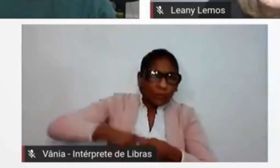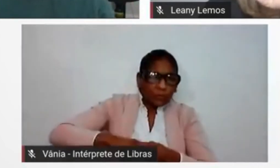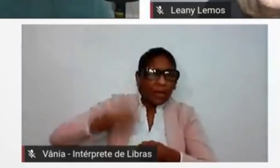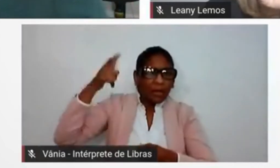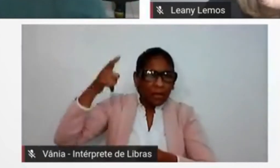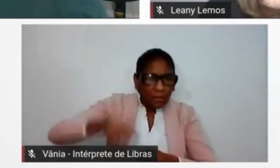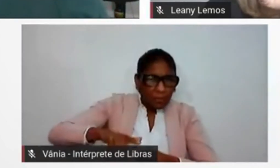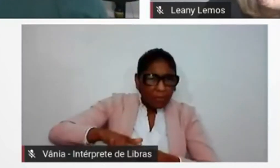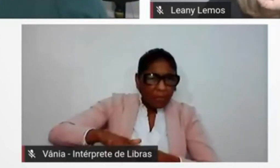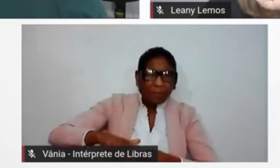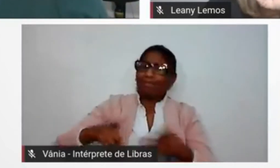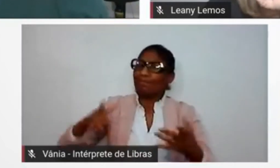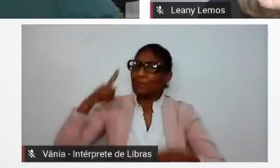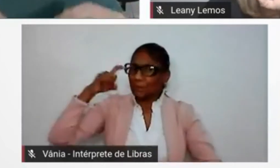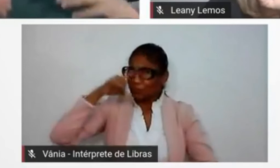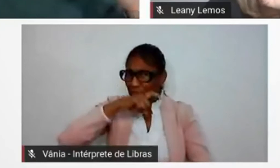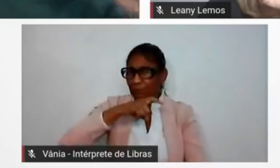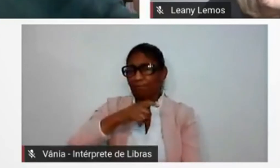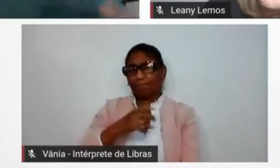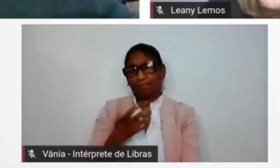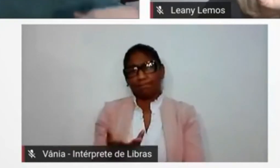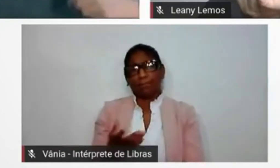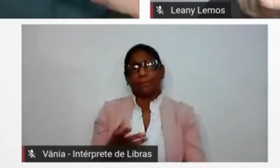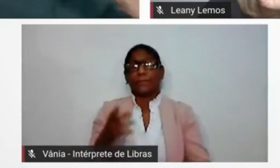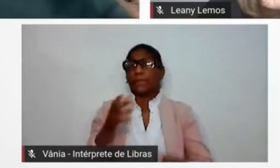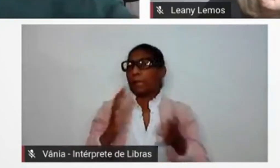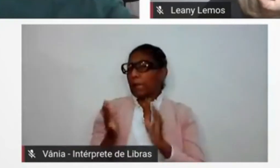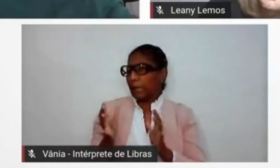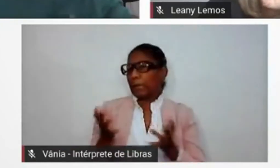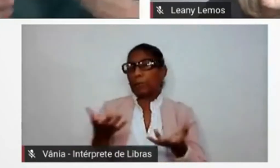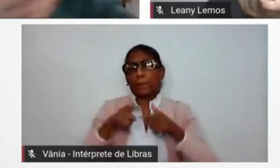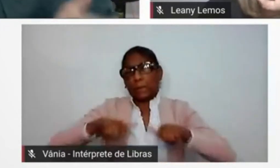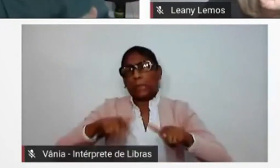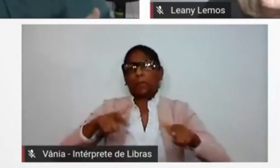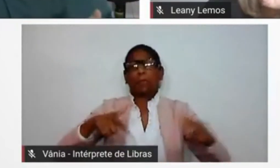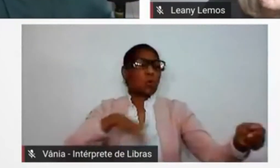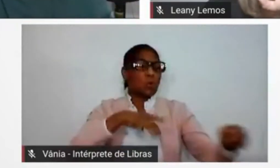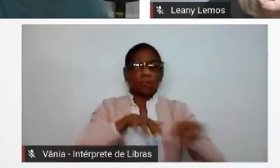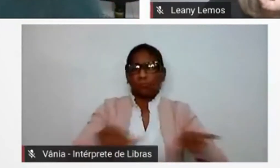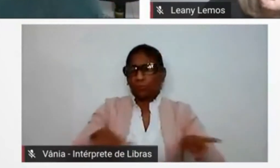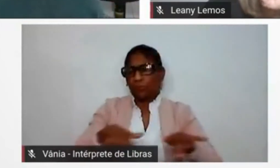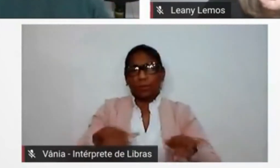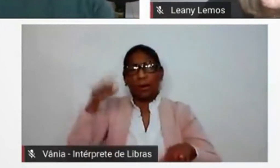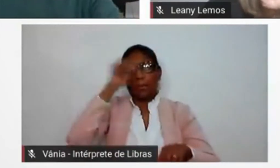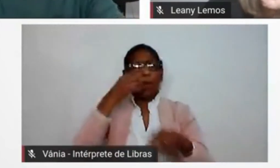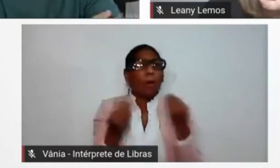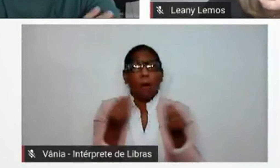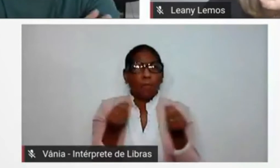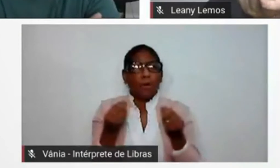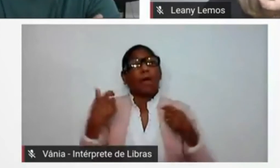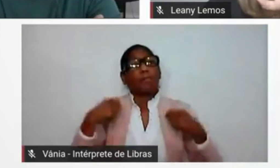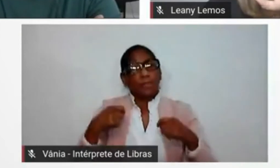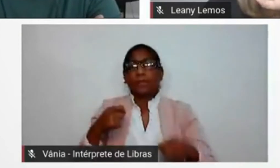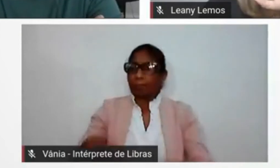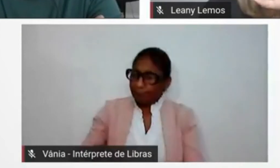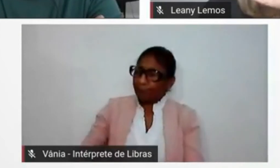hoje em dia. Tudo, né, aprender línguas, aprender um instrumento musical, não é à toa que você consegue aprender melhor na